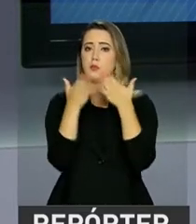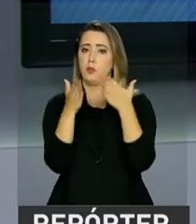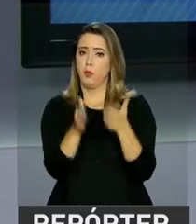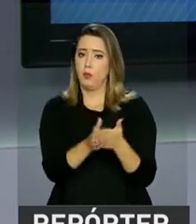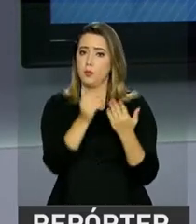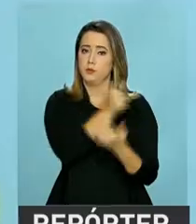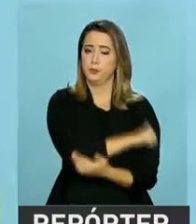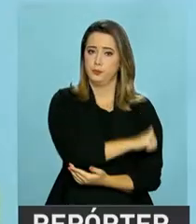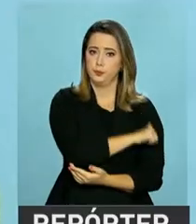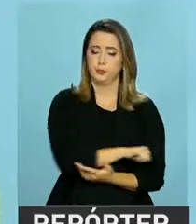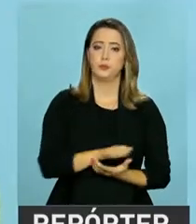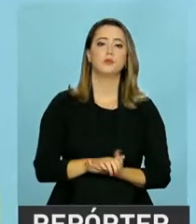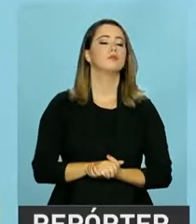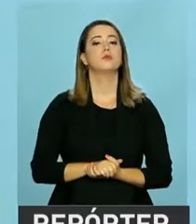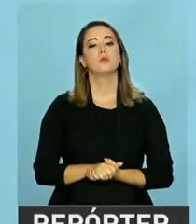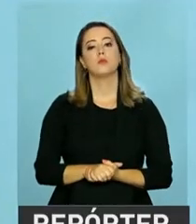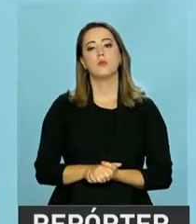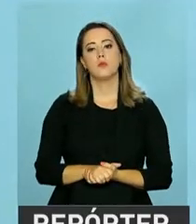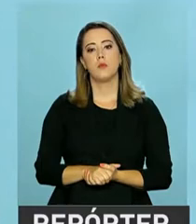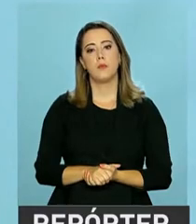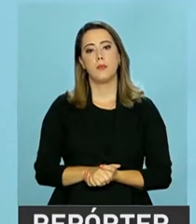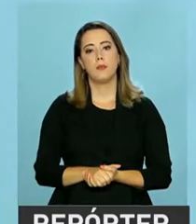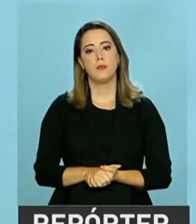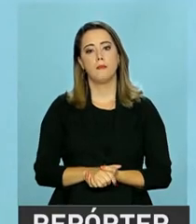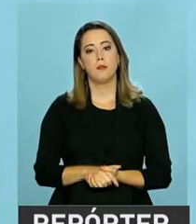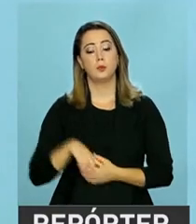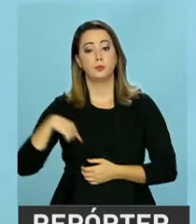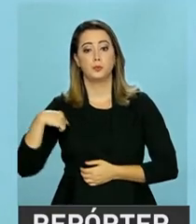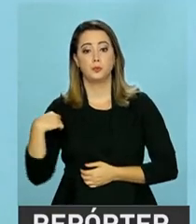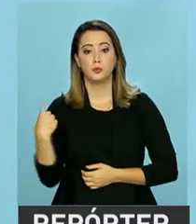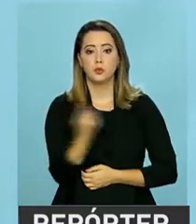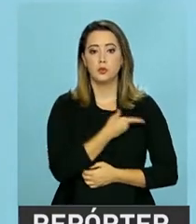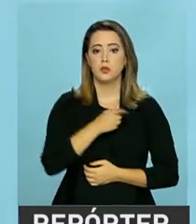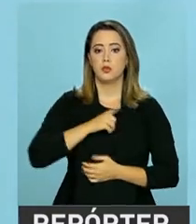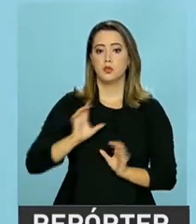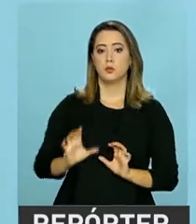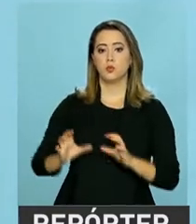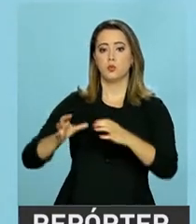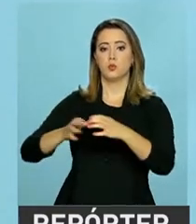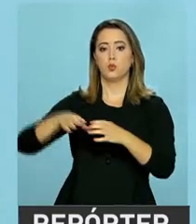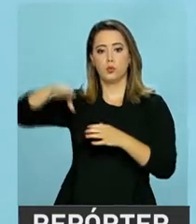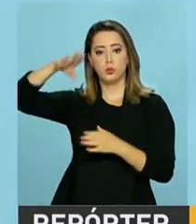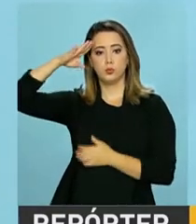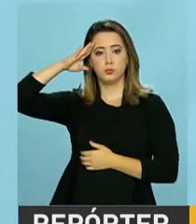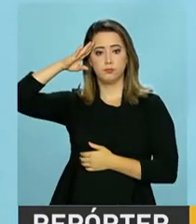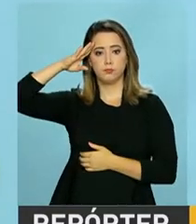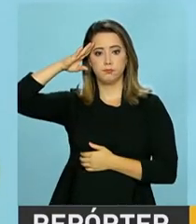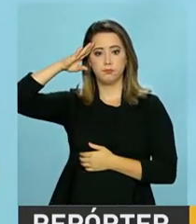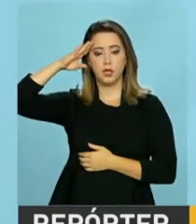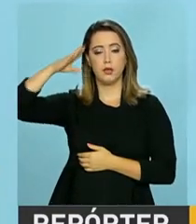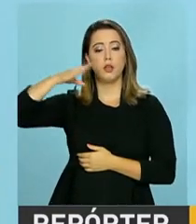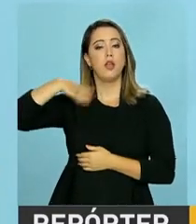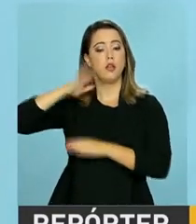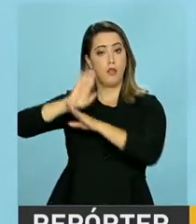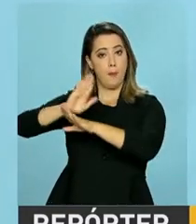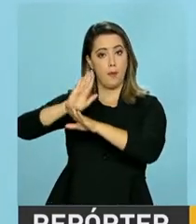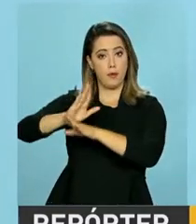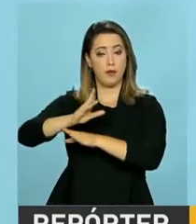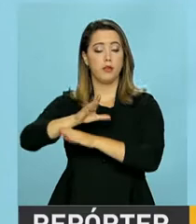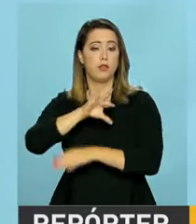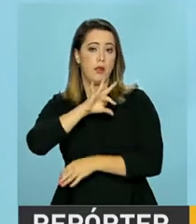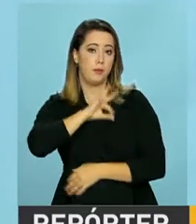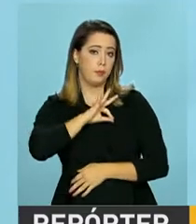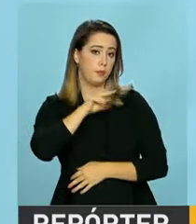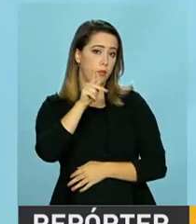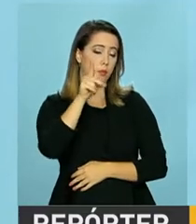Janeiro. Nós temos um enorme efetivo militar ajudando, apoiando a polícia do Rio de Janeiro, apoiando